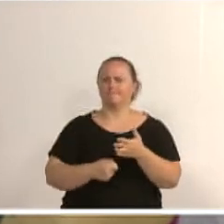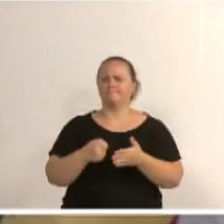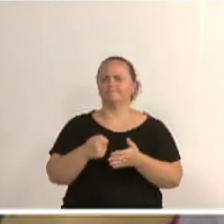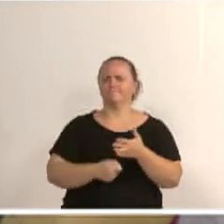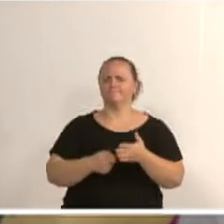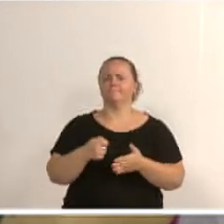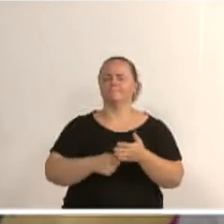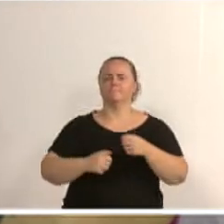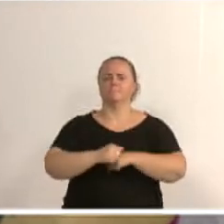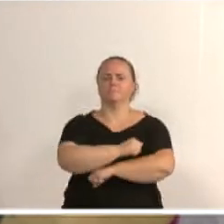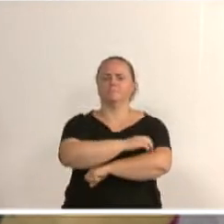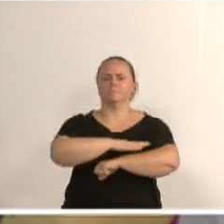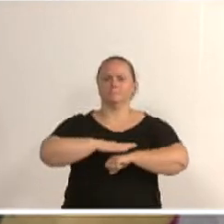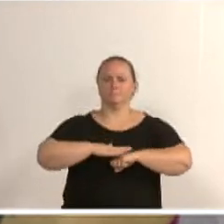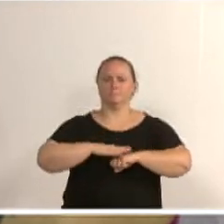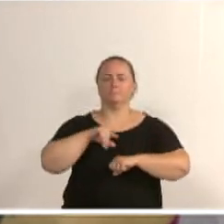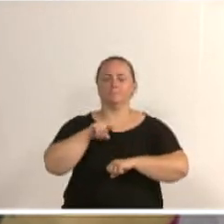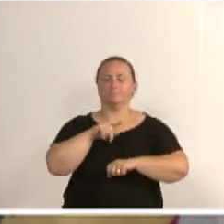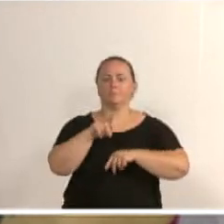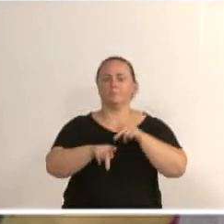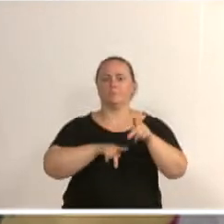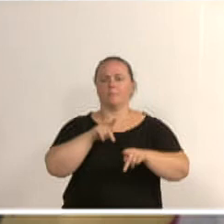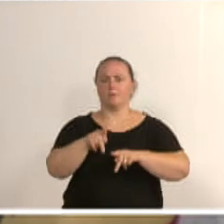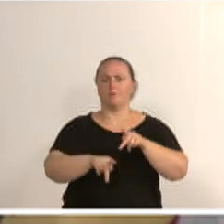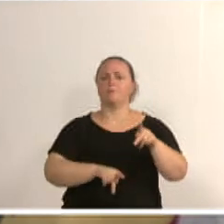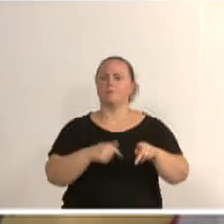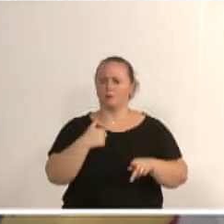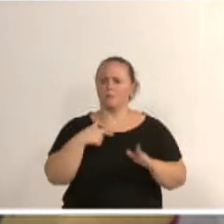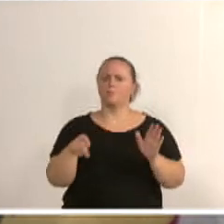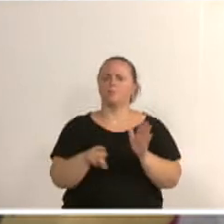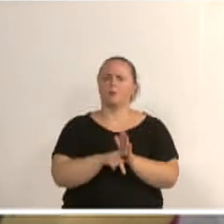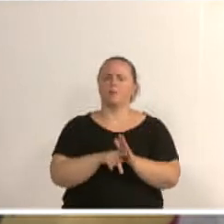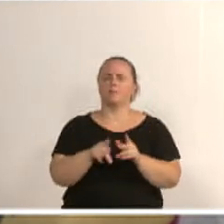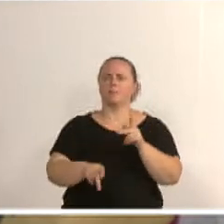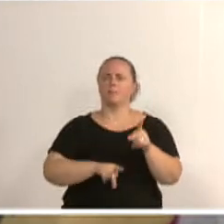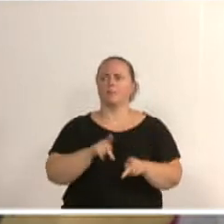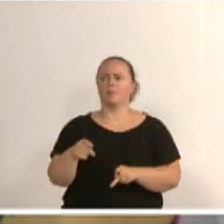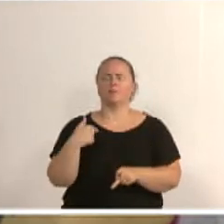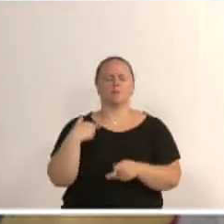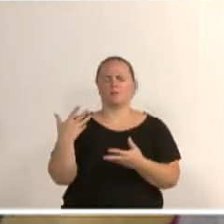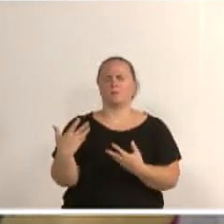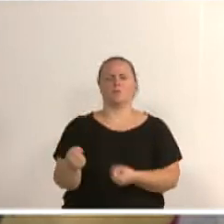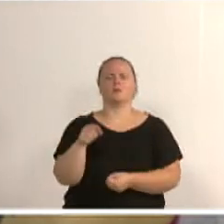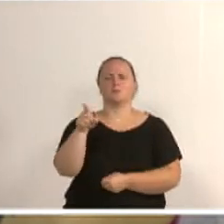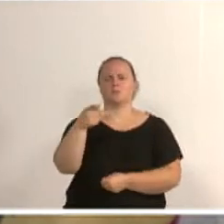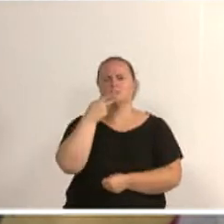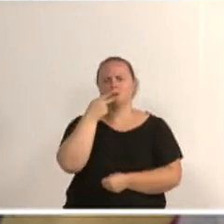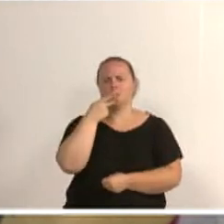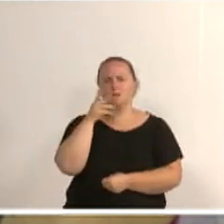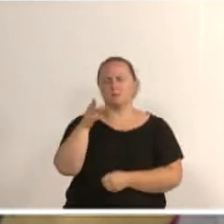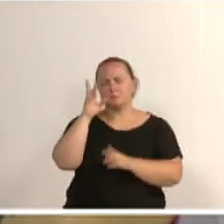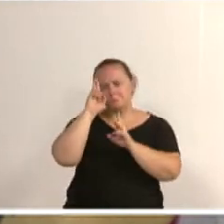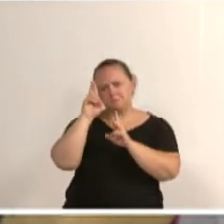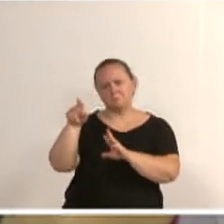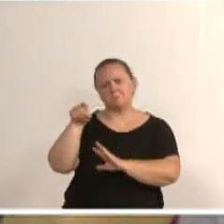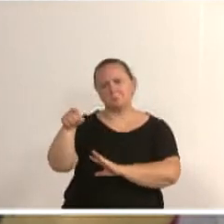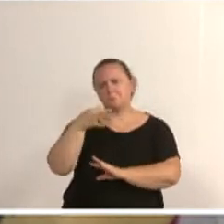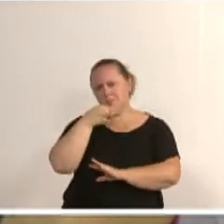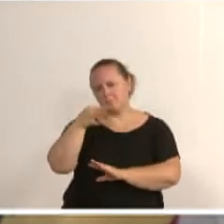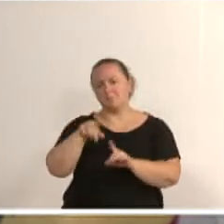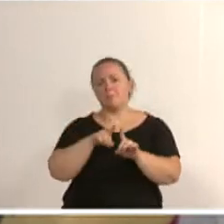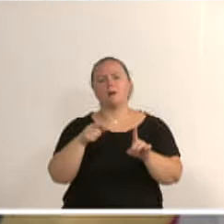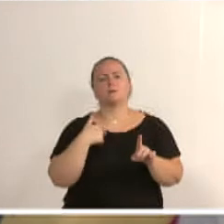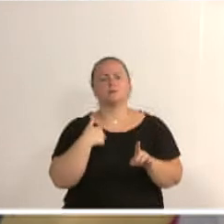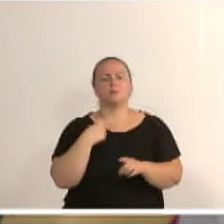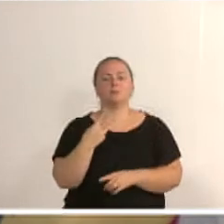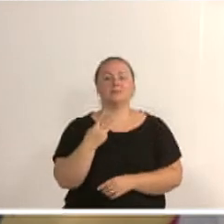fosse asfaltada para não pegar mais poeira aquela população. Então eu sou do povão, eu vivo, então não admito o senhor falar que nós não pegamos ônibus. Respeito sua opinião, mas eu também